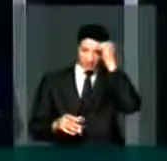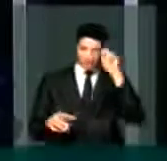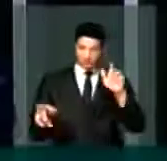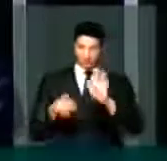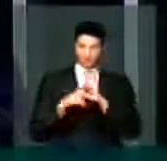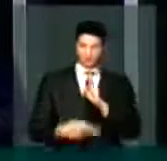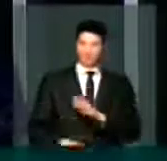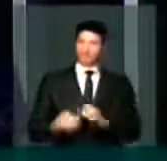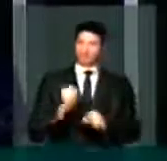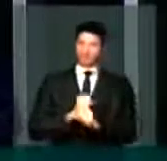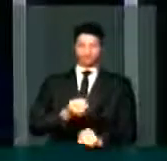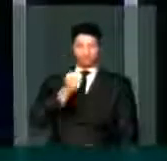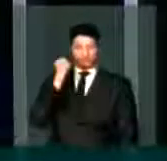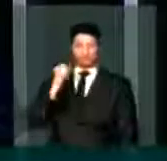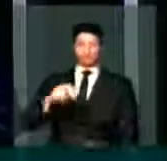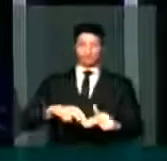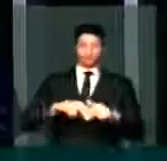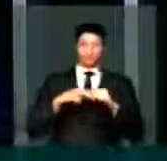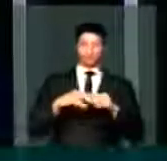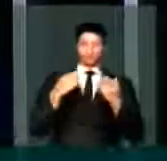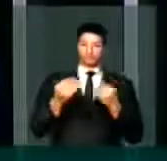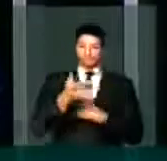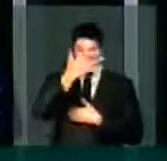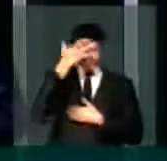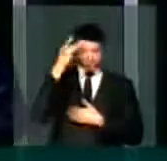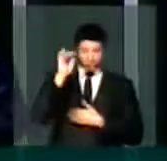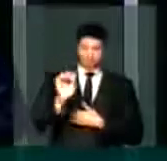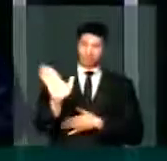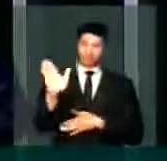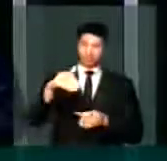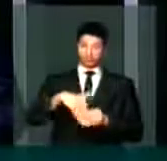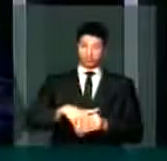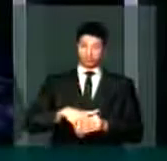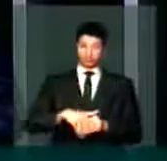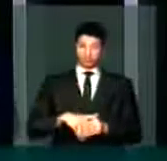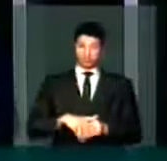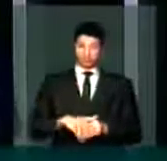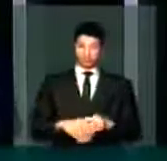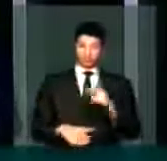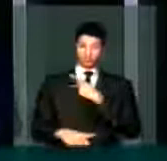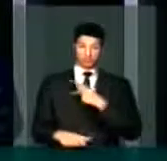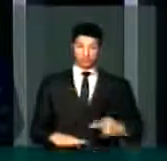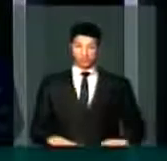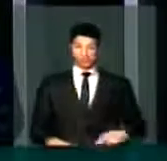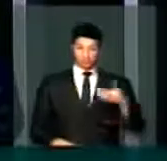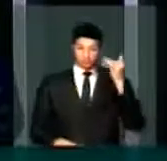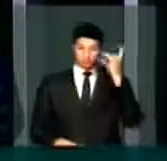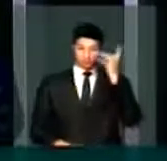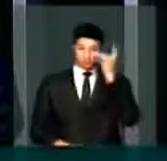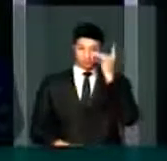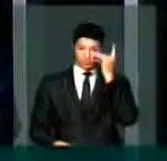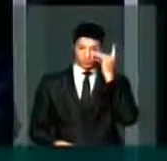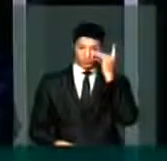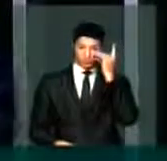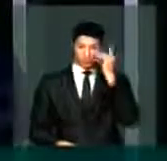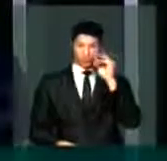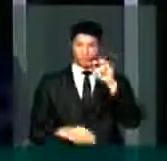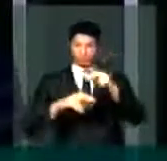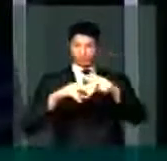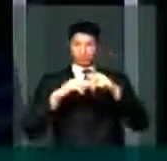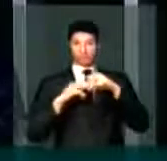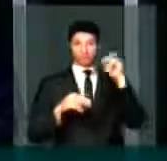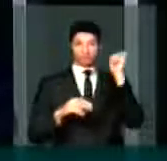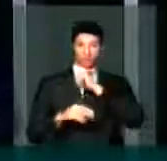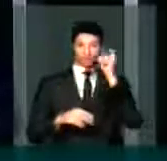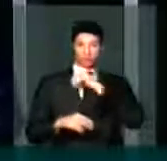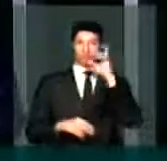arrependimento é imenso por parte de muitos daqueles que votaram na eleita presidente Dilma. Pelas mentiras,